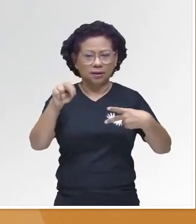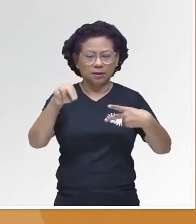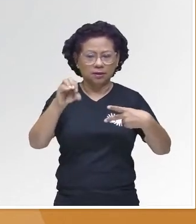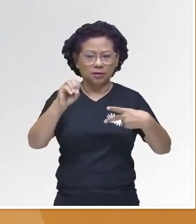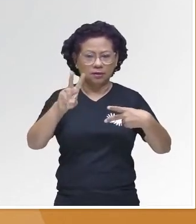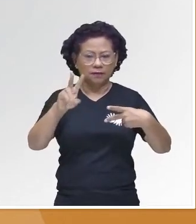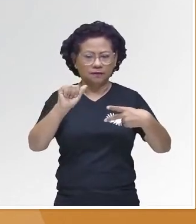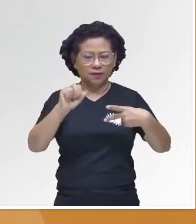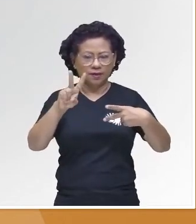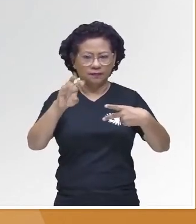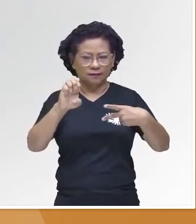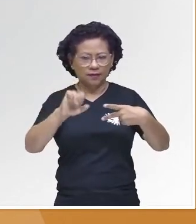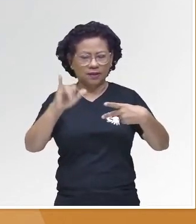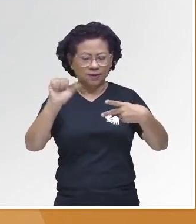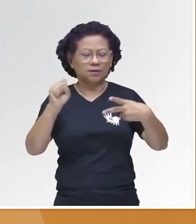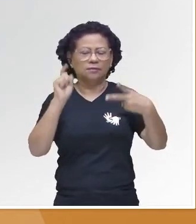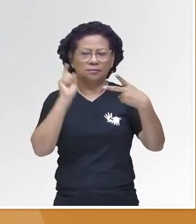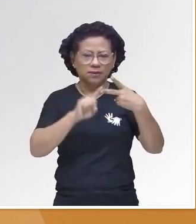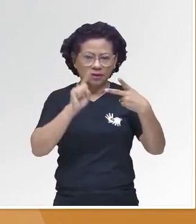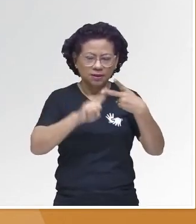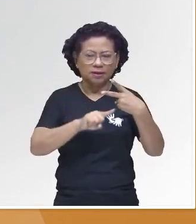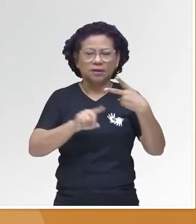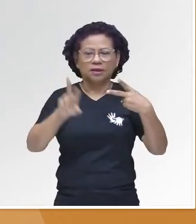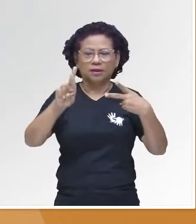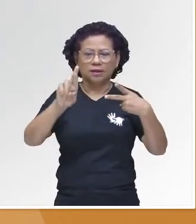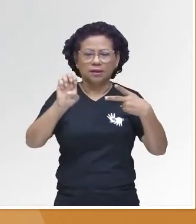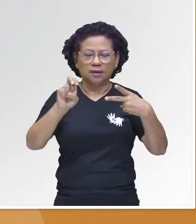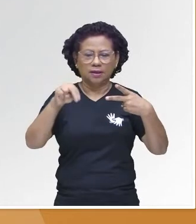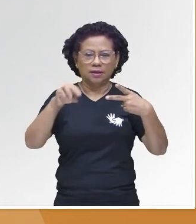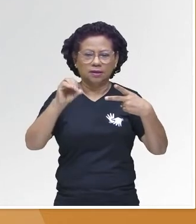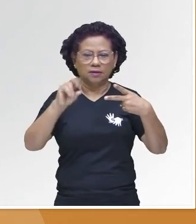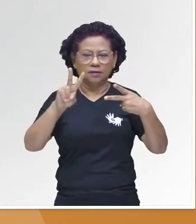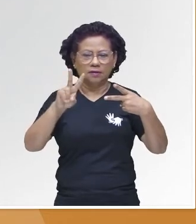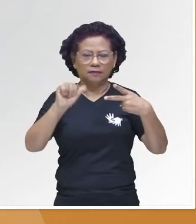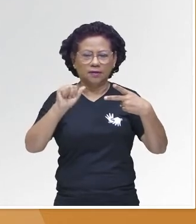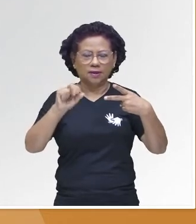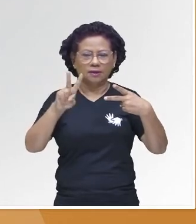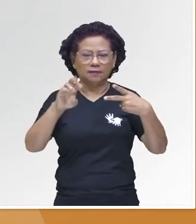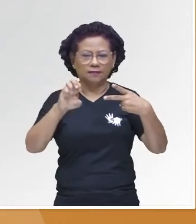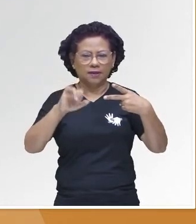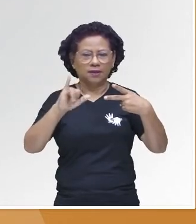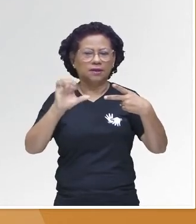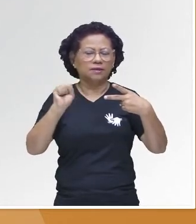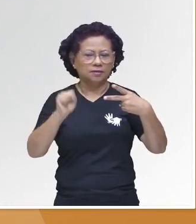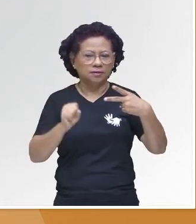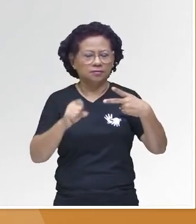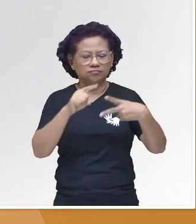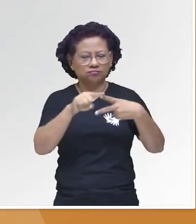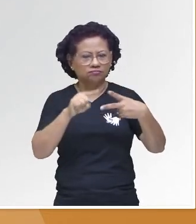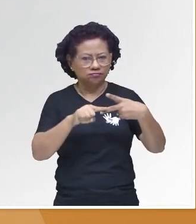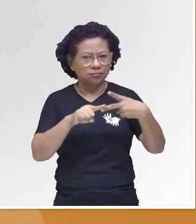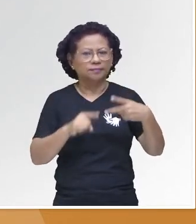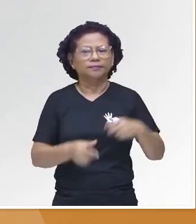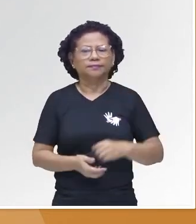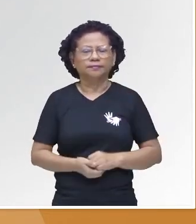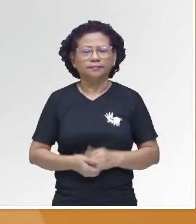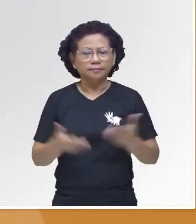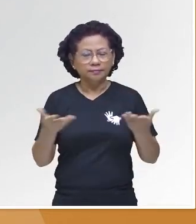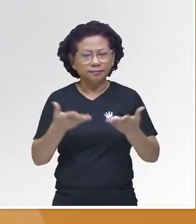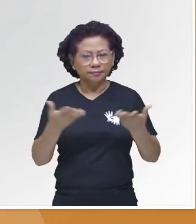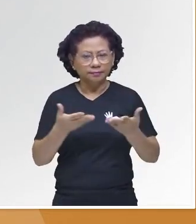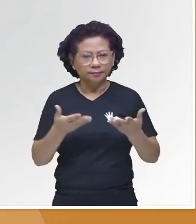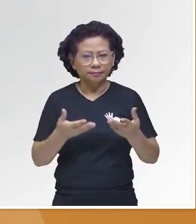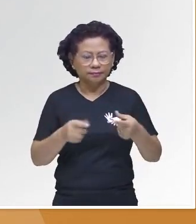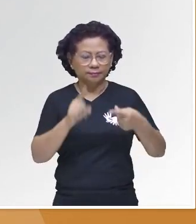renováveis e das energias não renováveis. A gente vai começar a falar agora, tá? individualmente